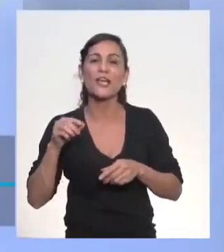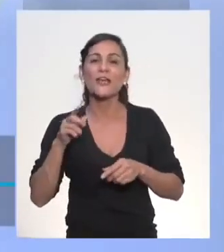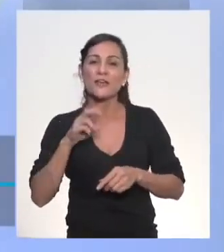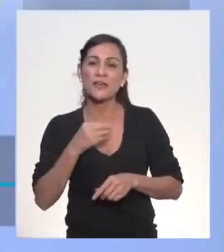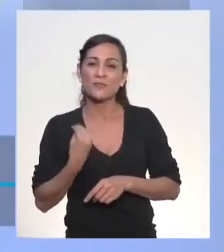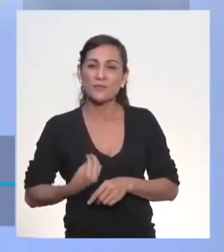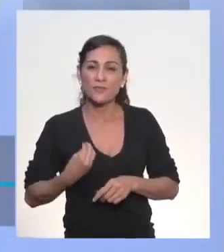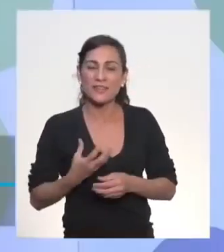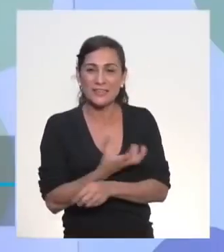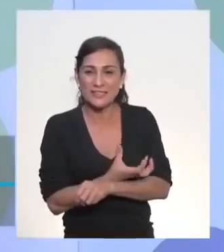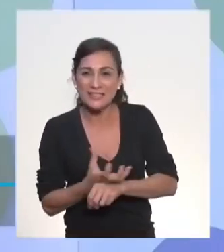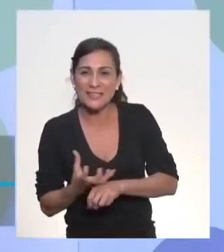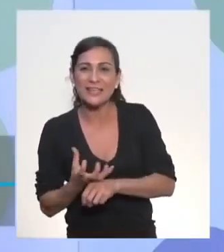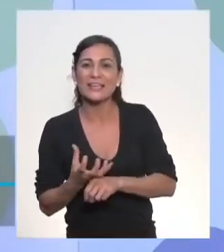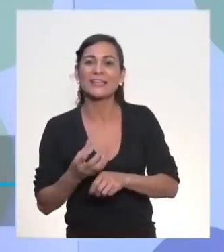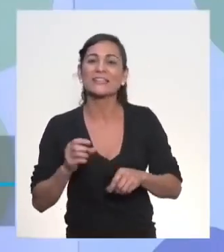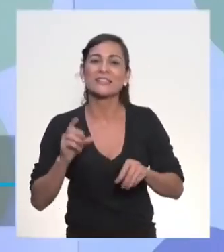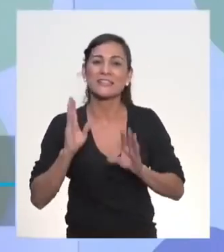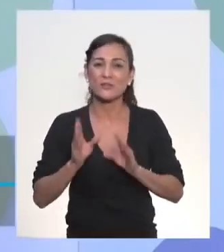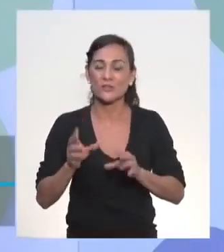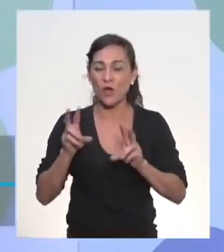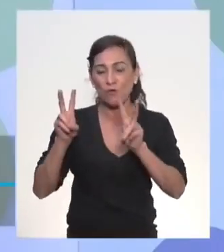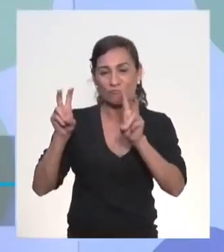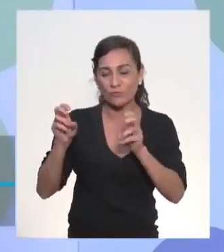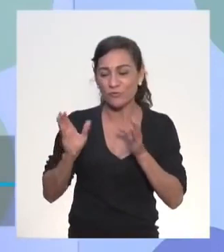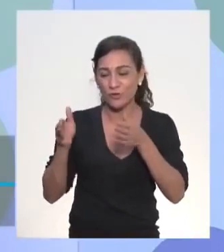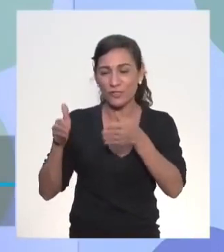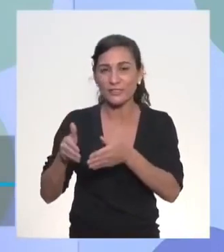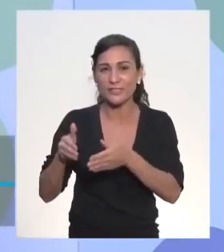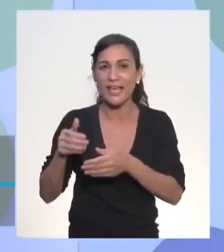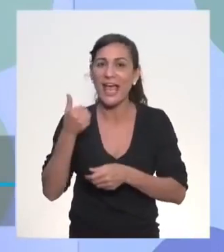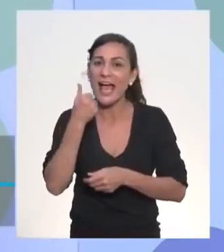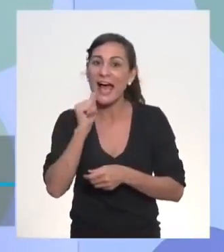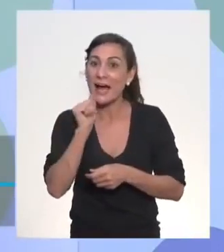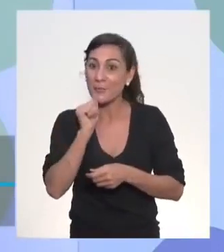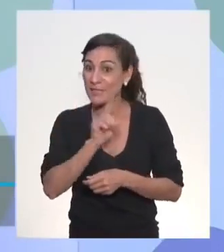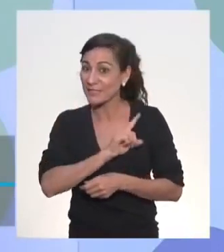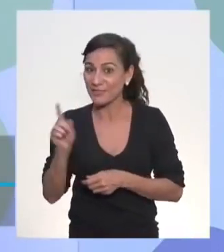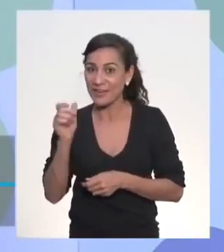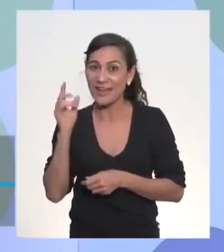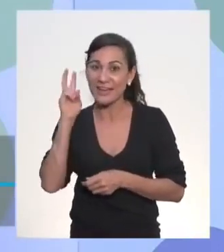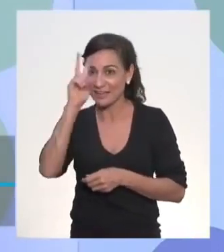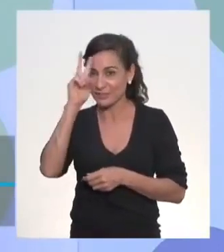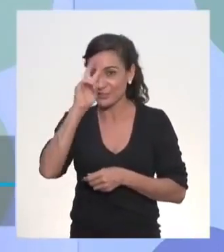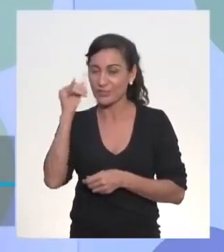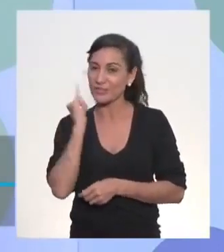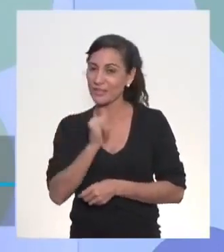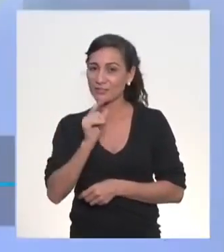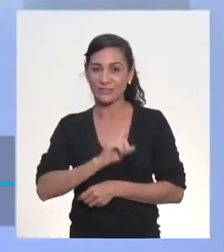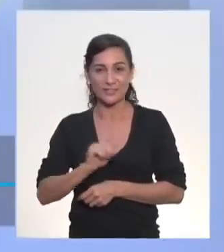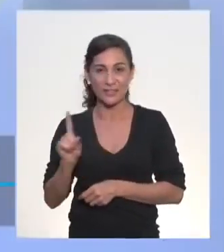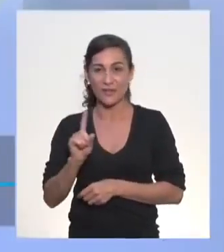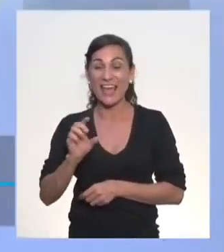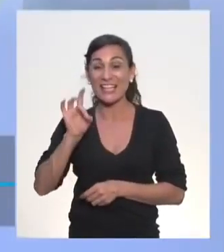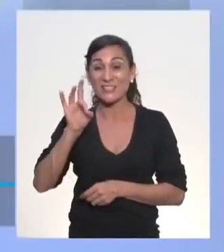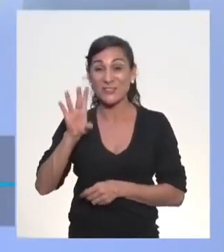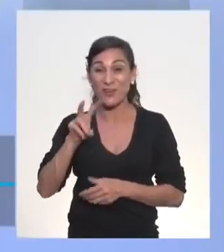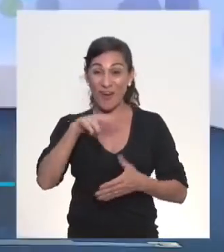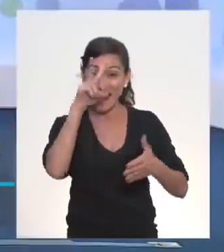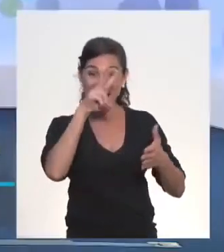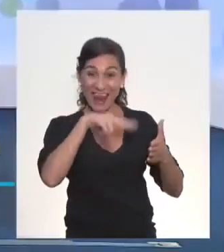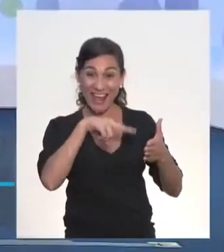de... Mas só frisando aqui, né, professor Mauro, que a mãe não era narradora da história, eles ainda estão discutindo isso aqui. A mãe é a leitora. É